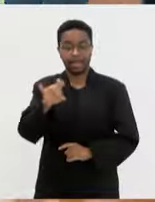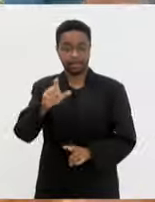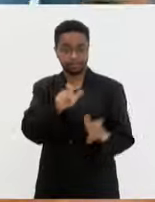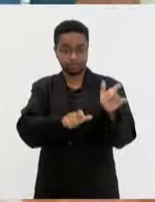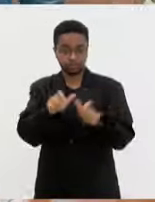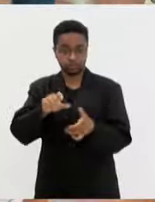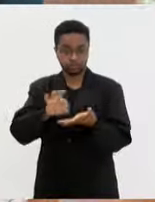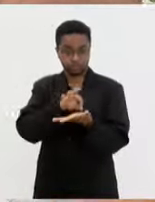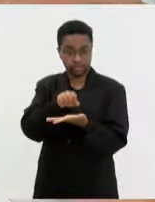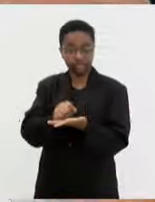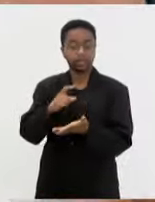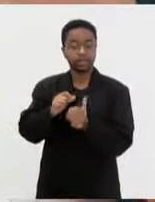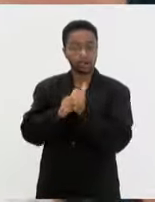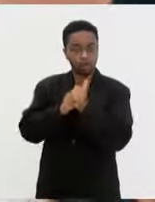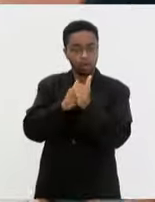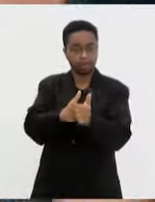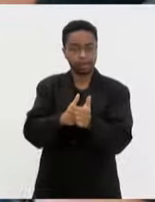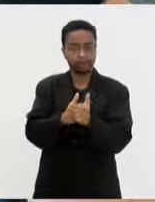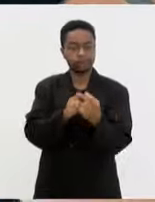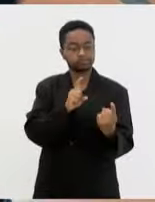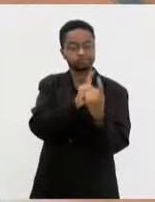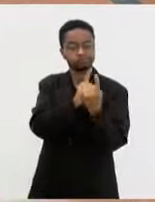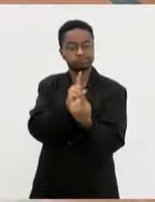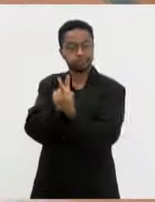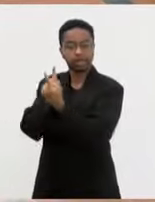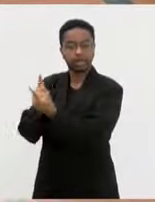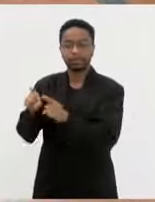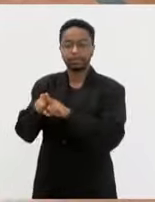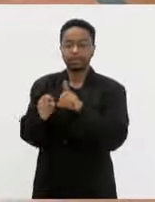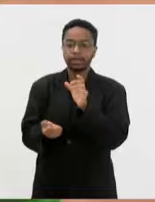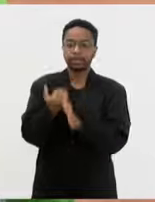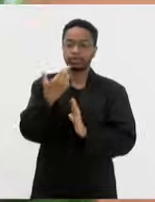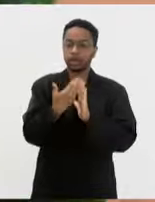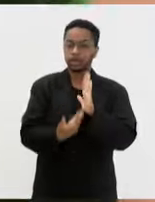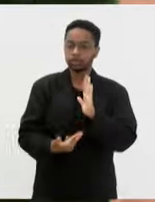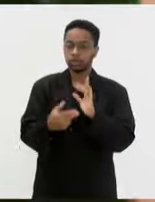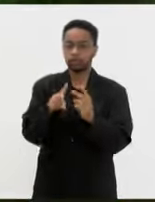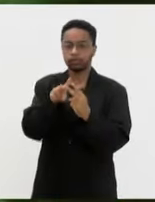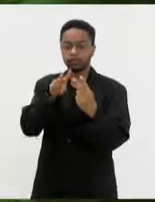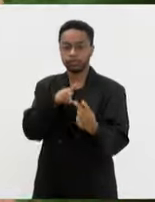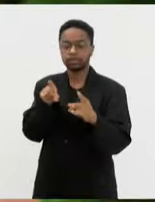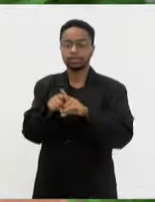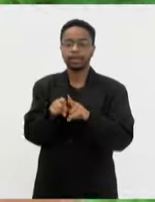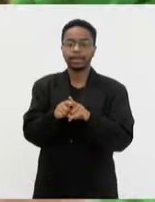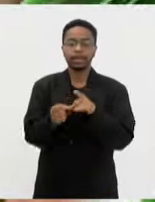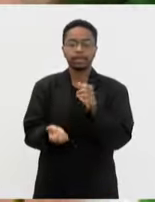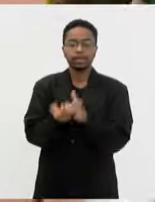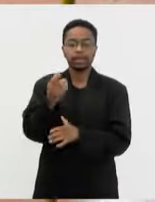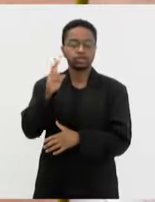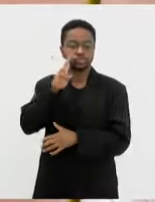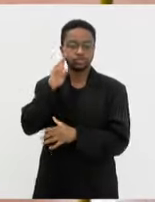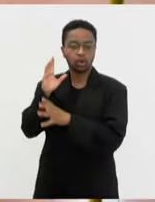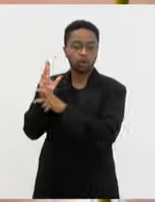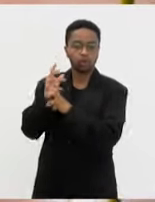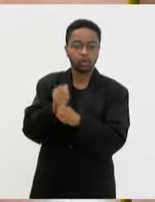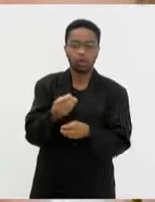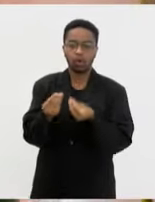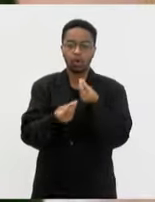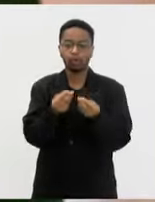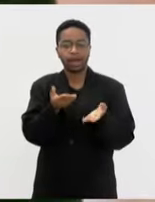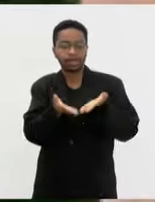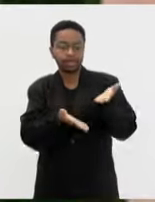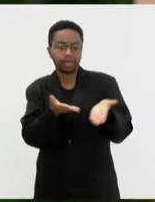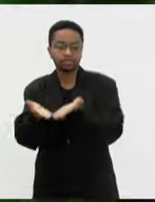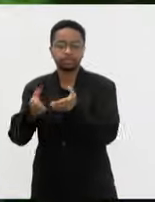terá o acompanhamento individualizado, gerando um relatório online e criando um histórico de atendimento de cada aluno e